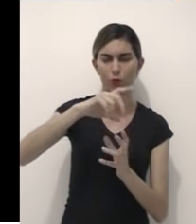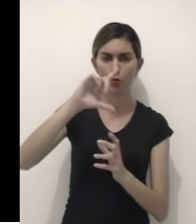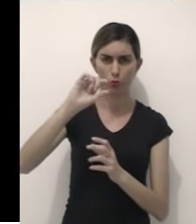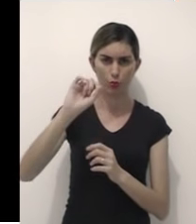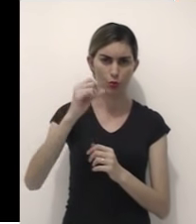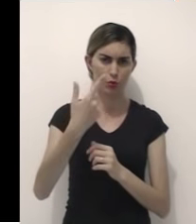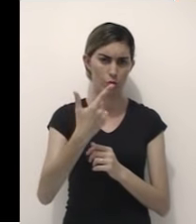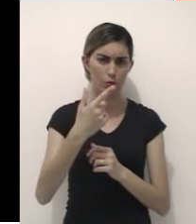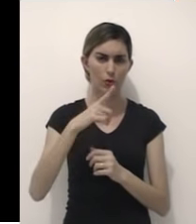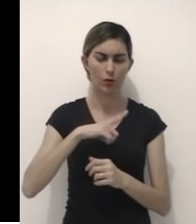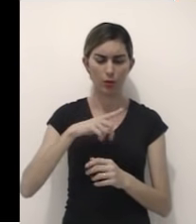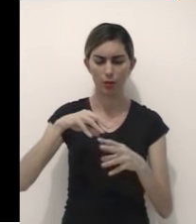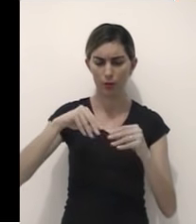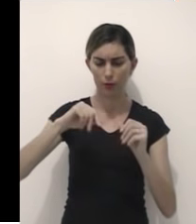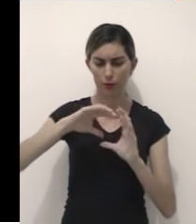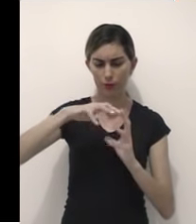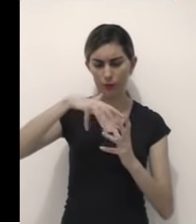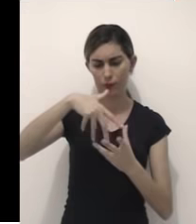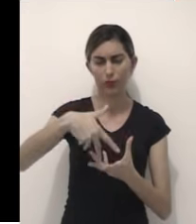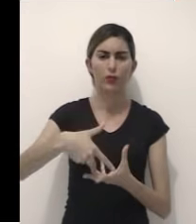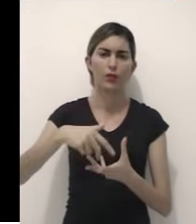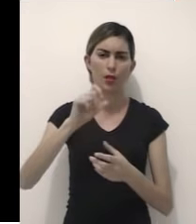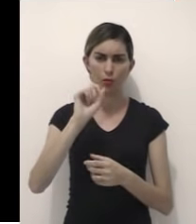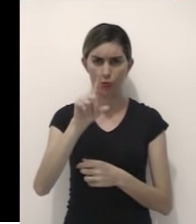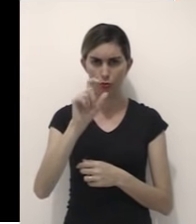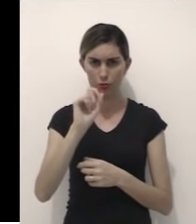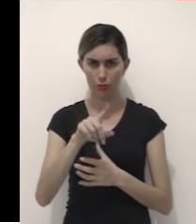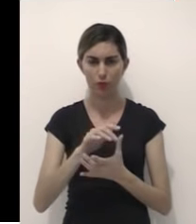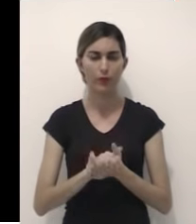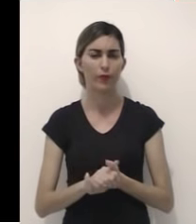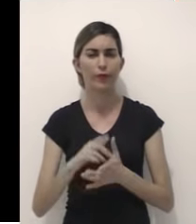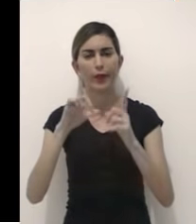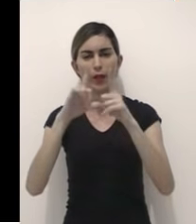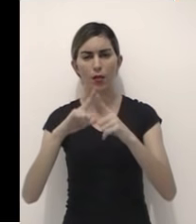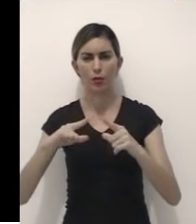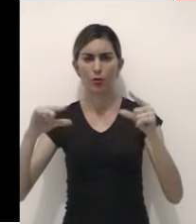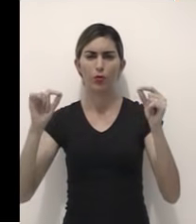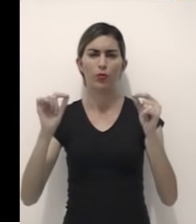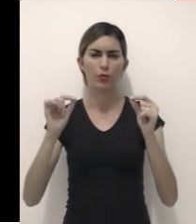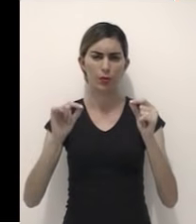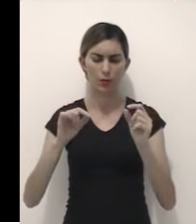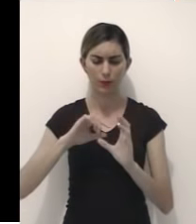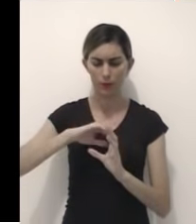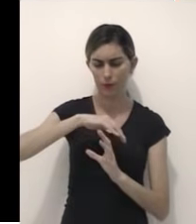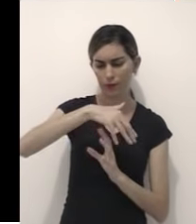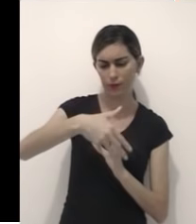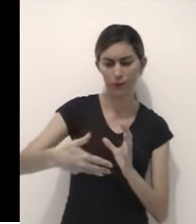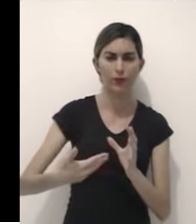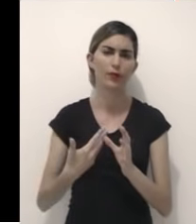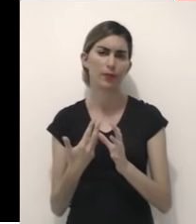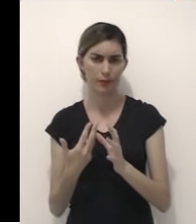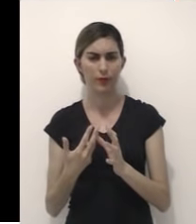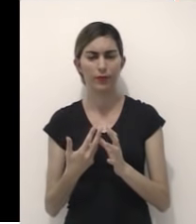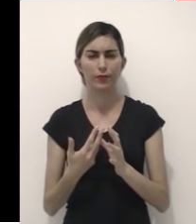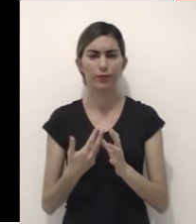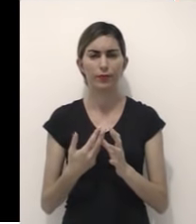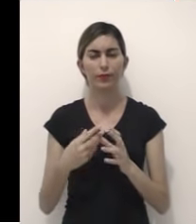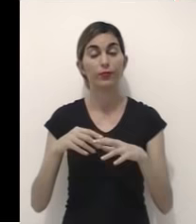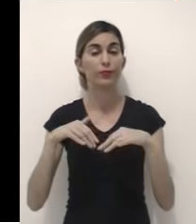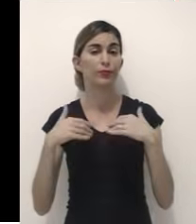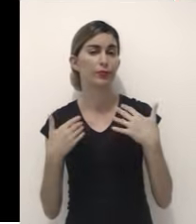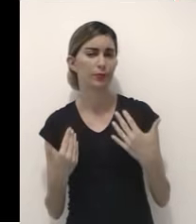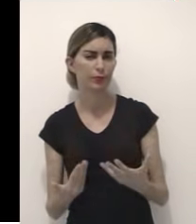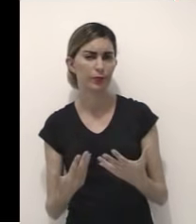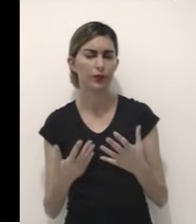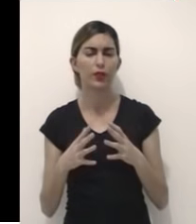redor do Sol, nós temos o planeta Terra, que está ali em azul, e a Lua ao redor do planeta